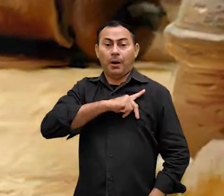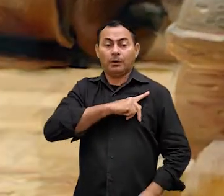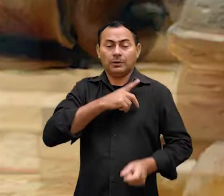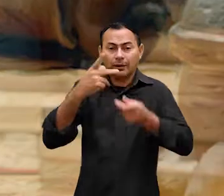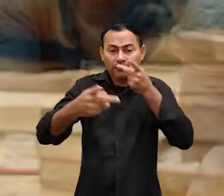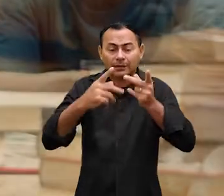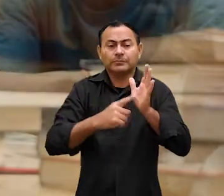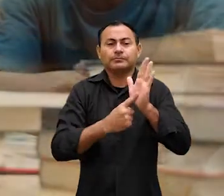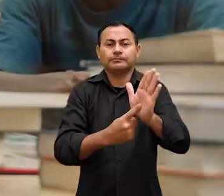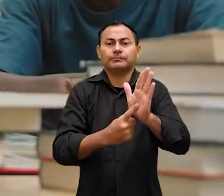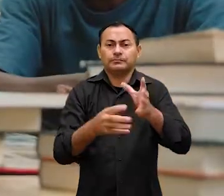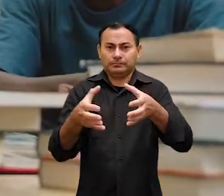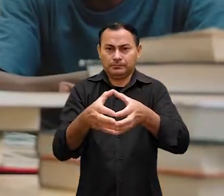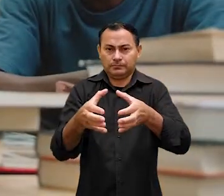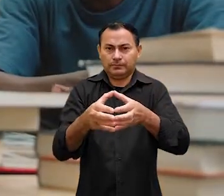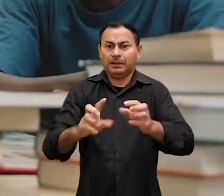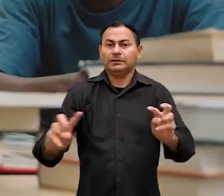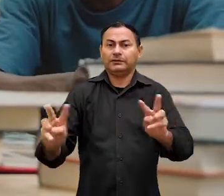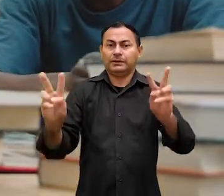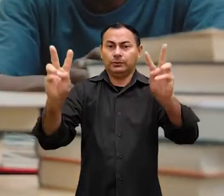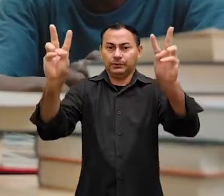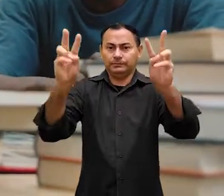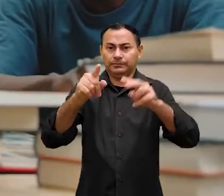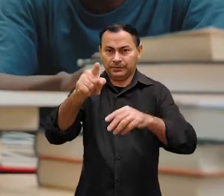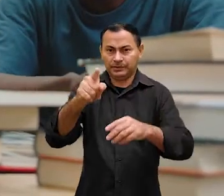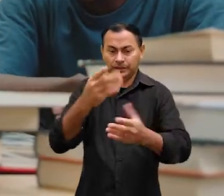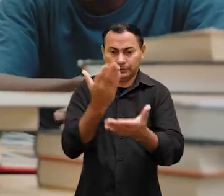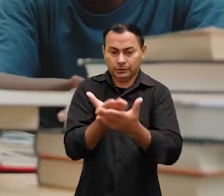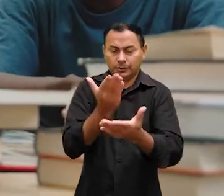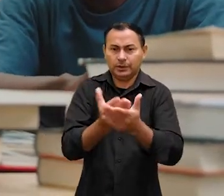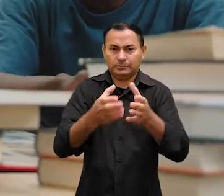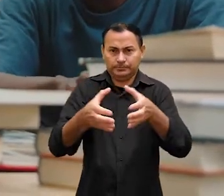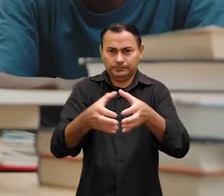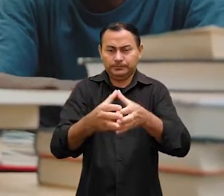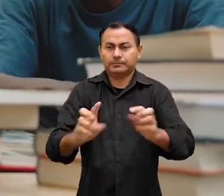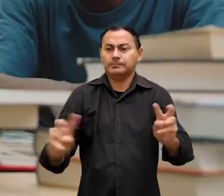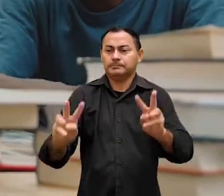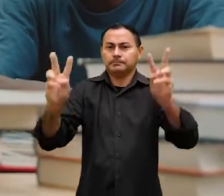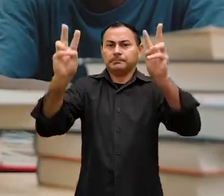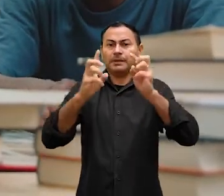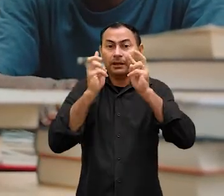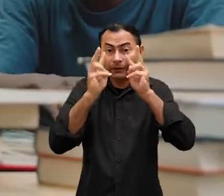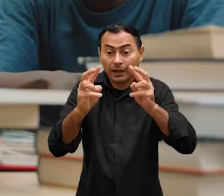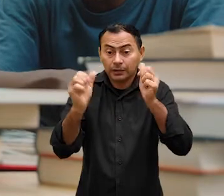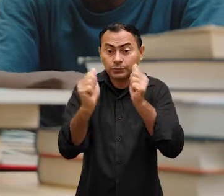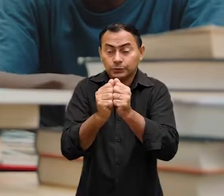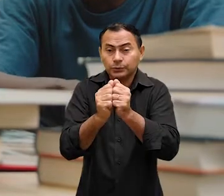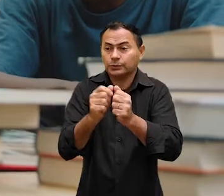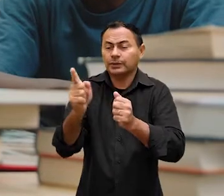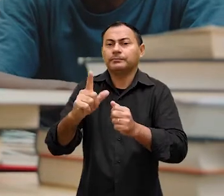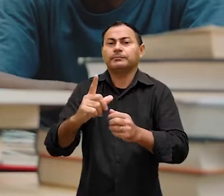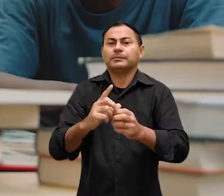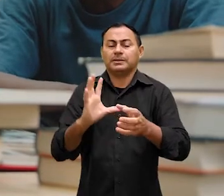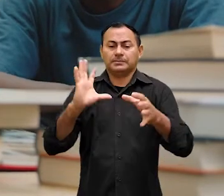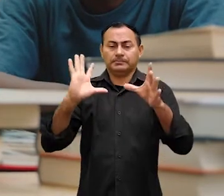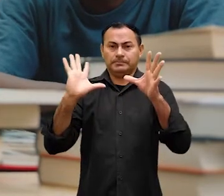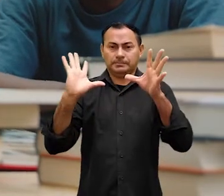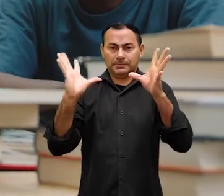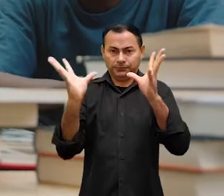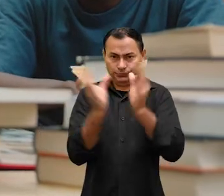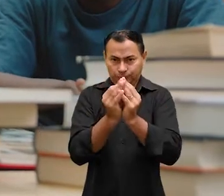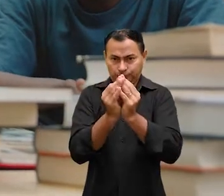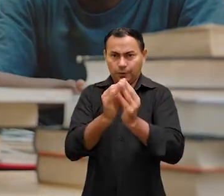O resultado é um conjunto de virtudes. Se você estudar esse conjunto de virtudes, verá que juntas elas sintetizam o